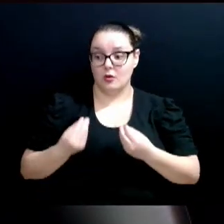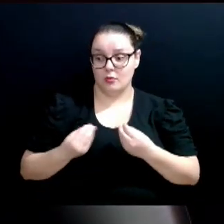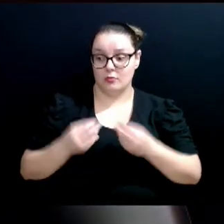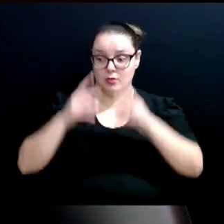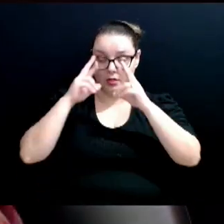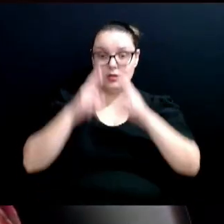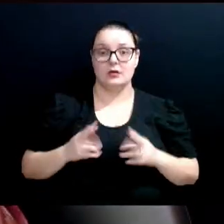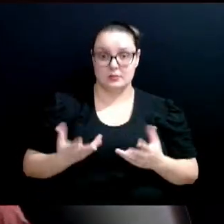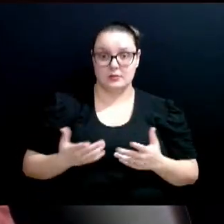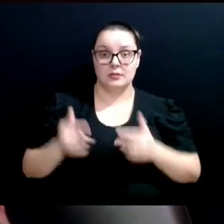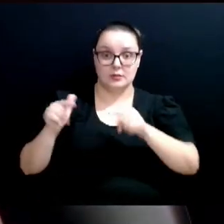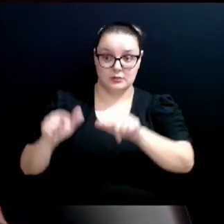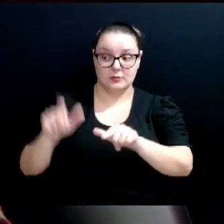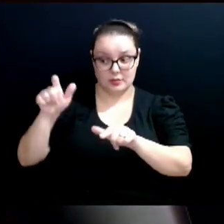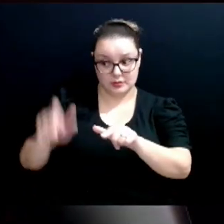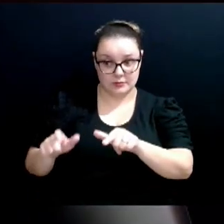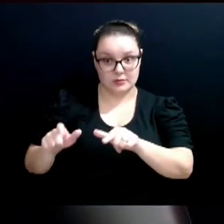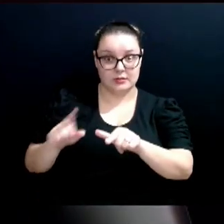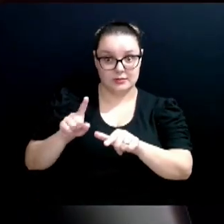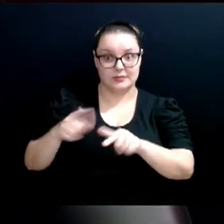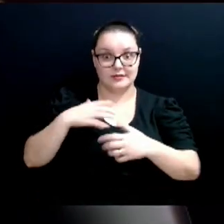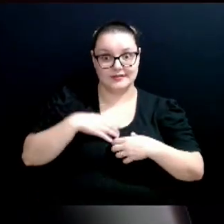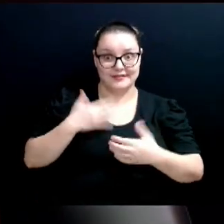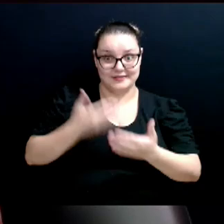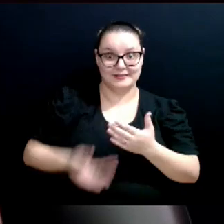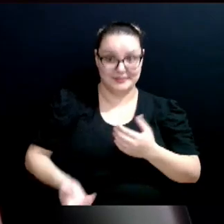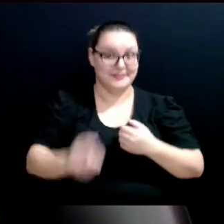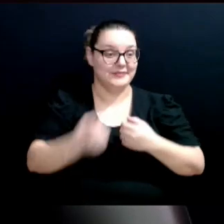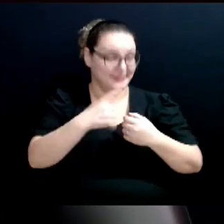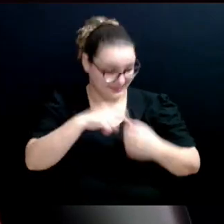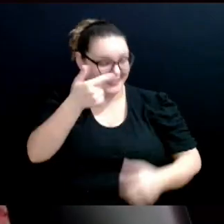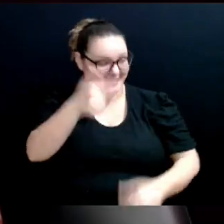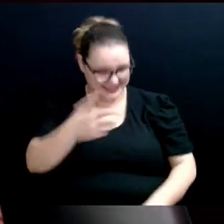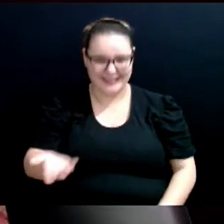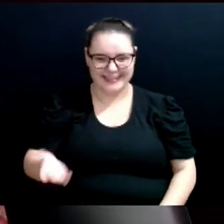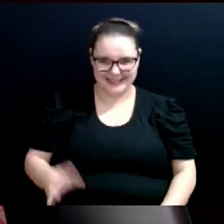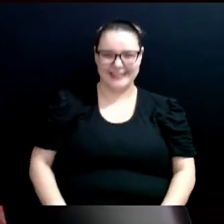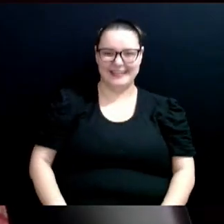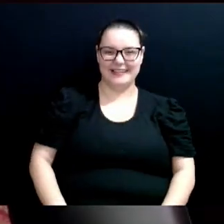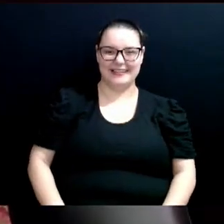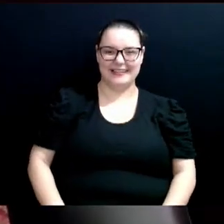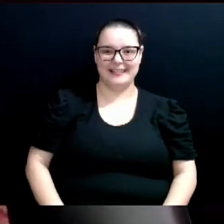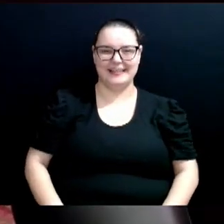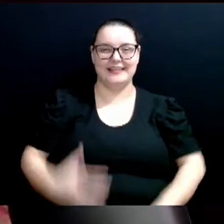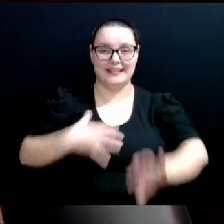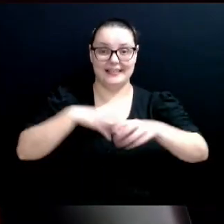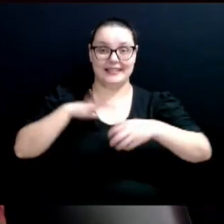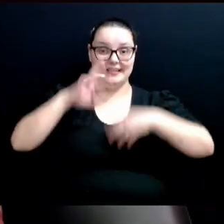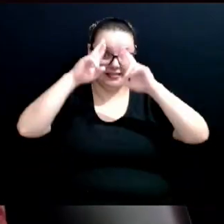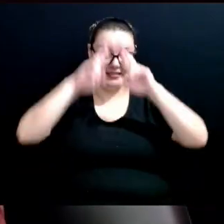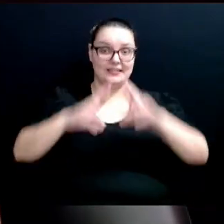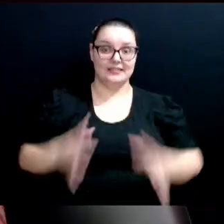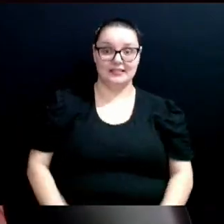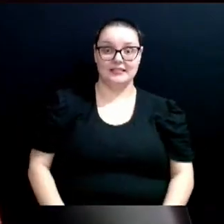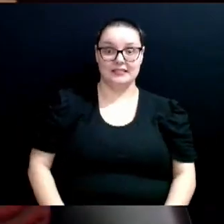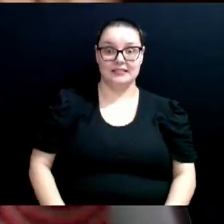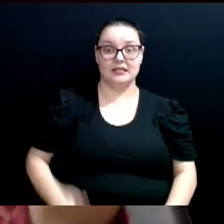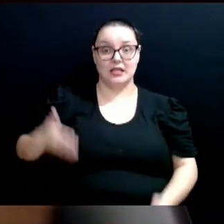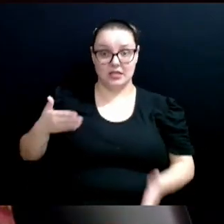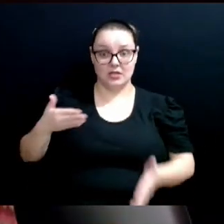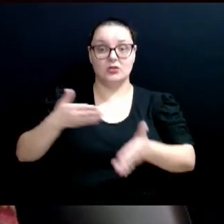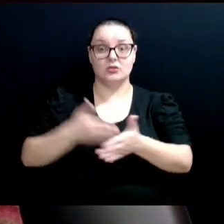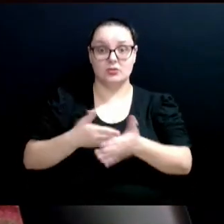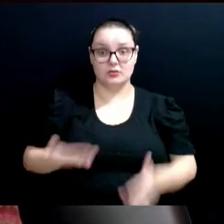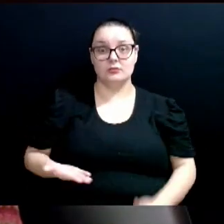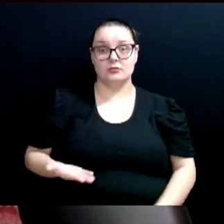espaço. E aí? Continuando a fala do respeito e da empatia. Esse limite, tanto